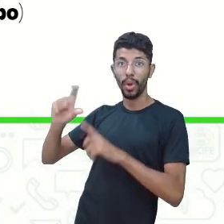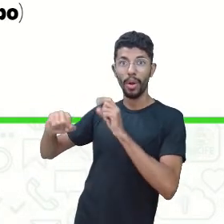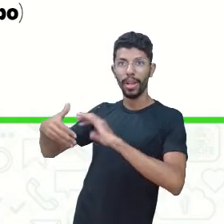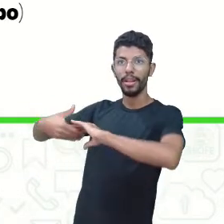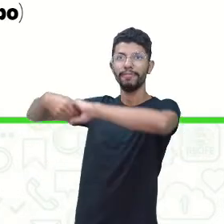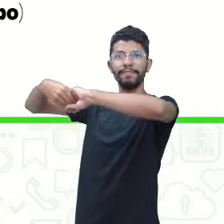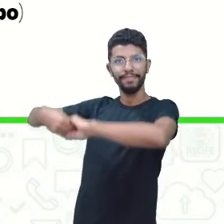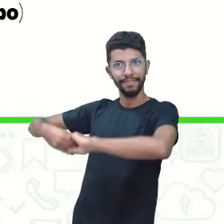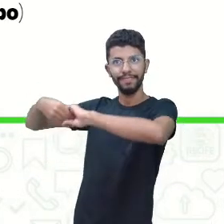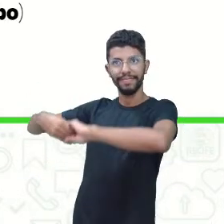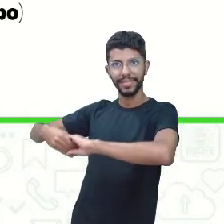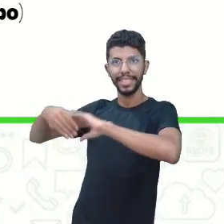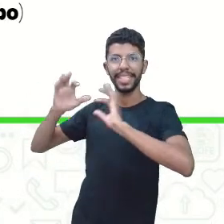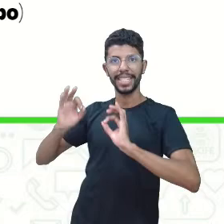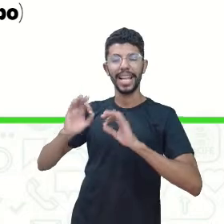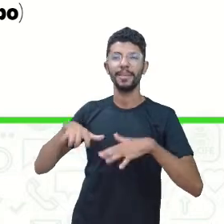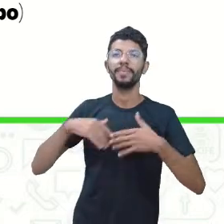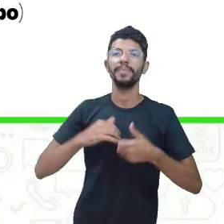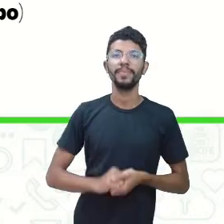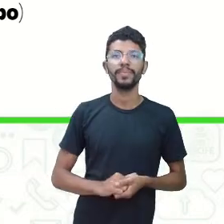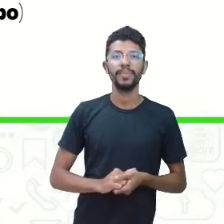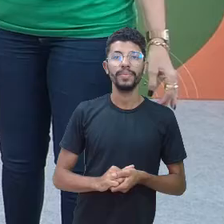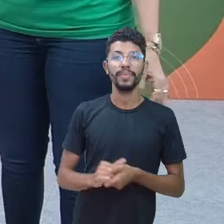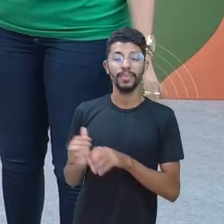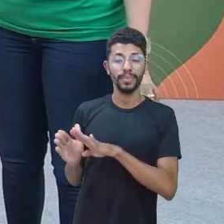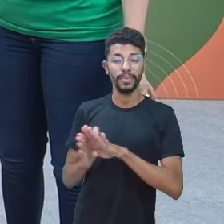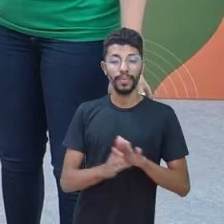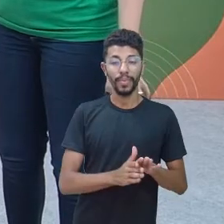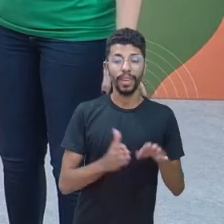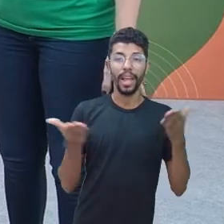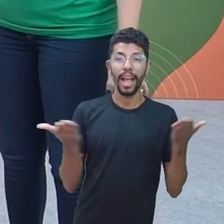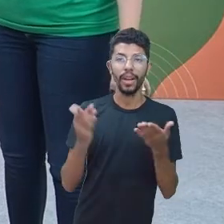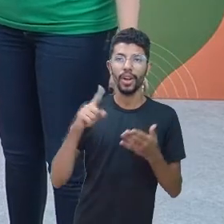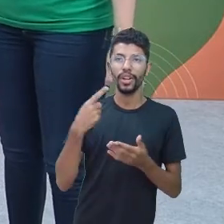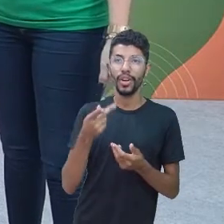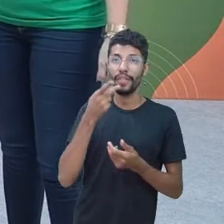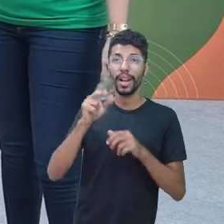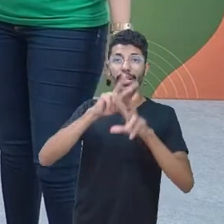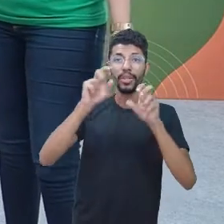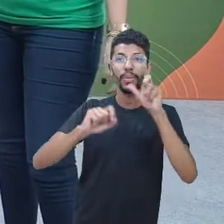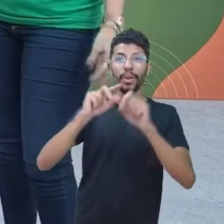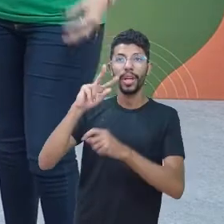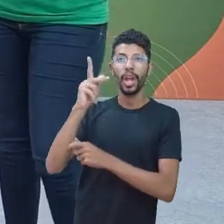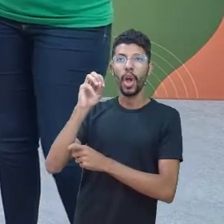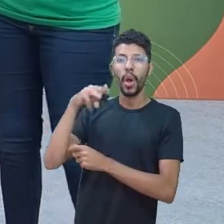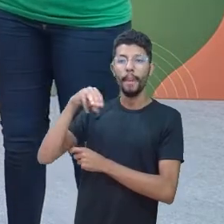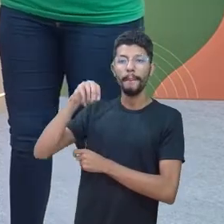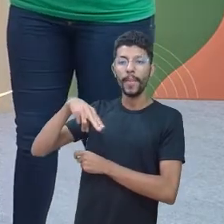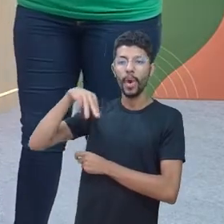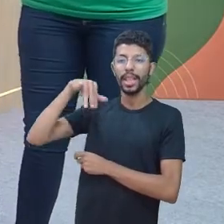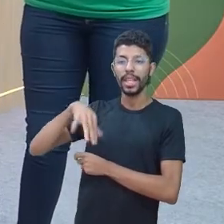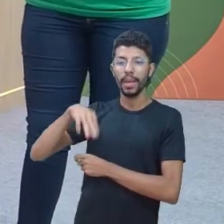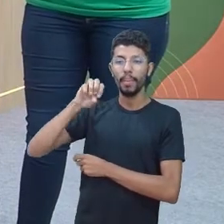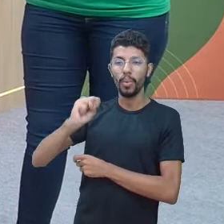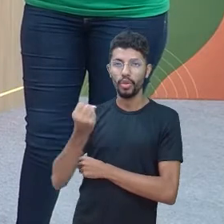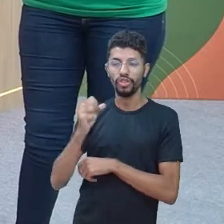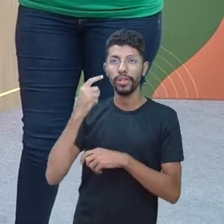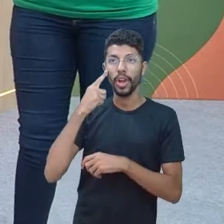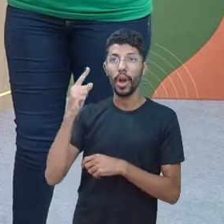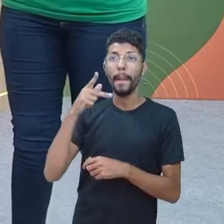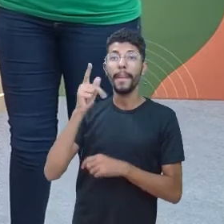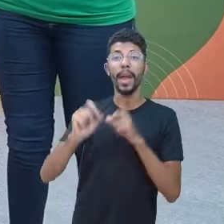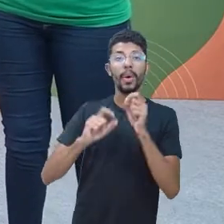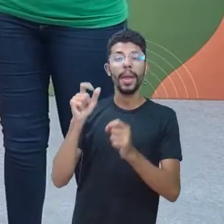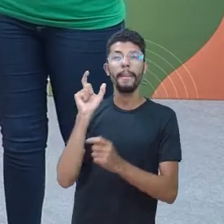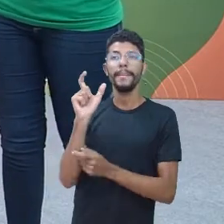Agora nós vamos falar um pouquinho sobre homônimos. Homônimos são palavras que possuem a mesma